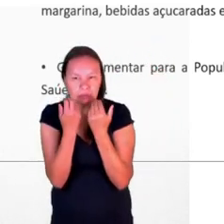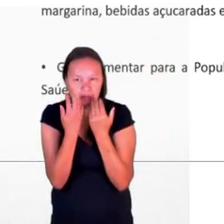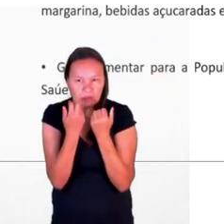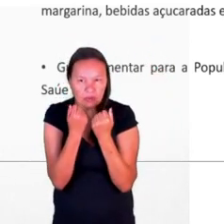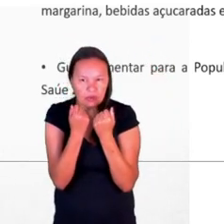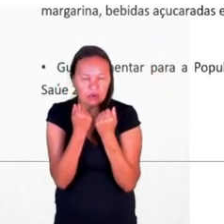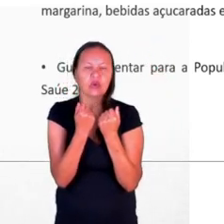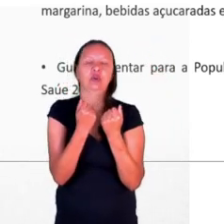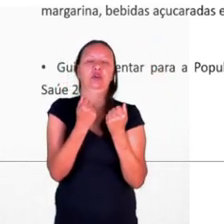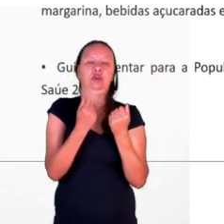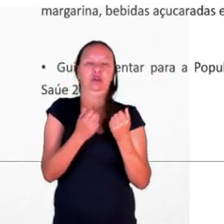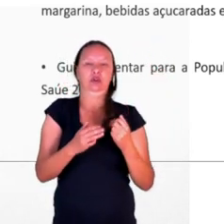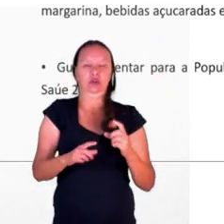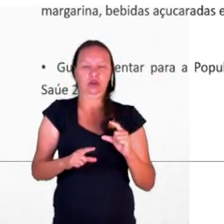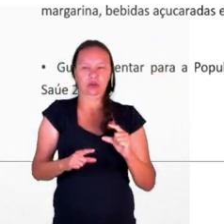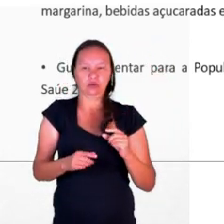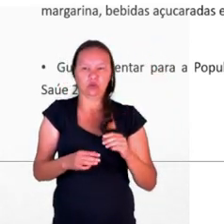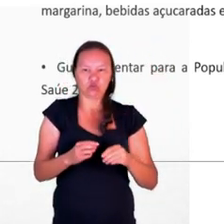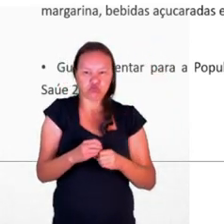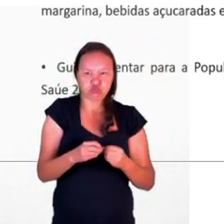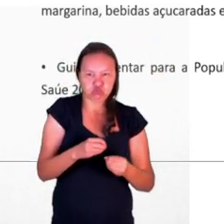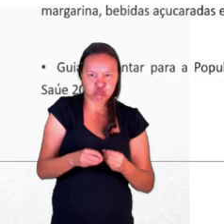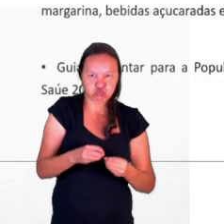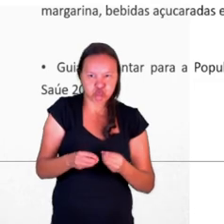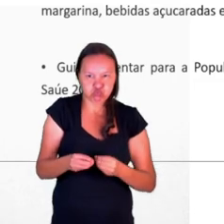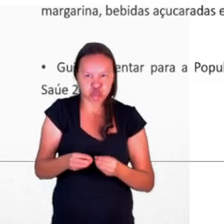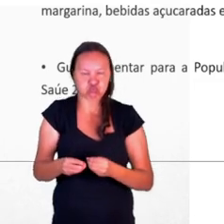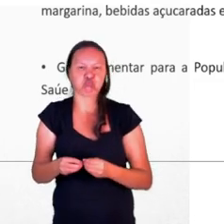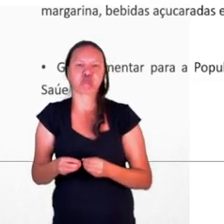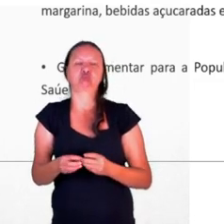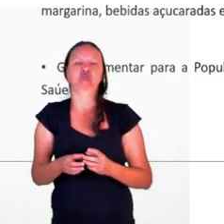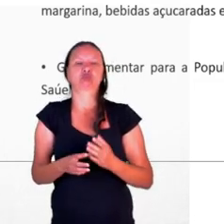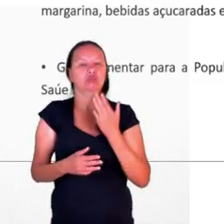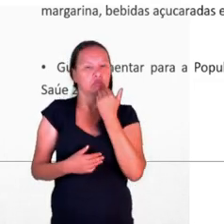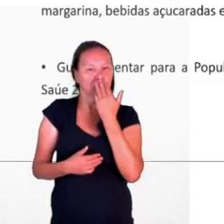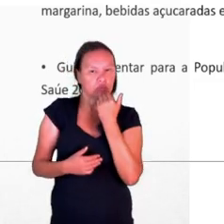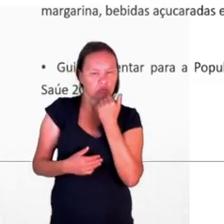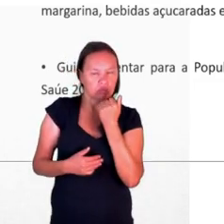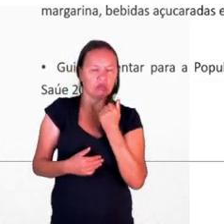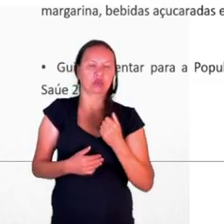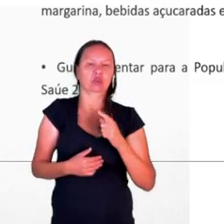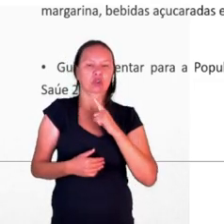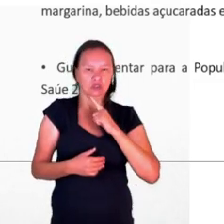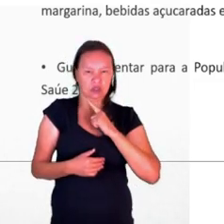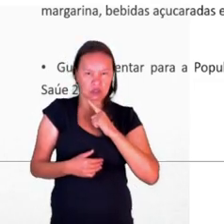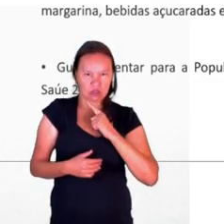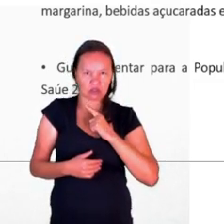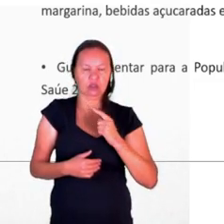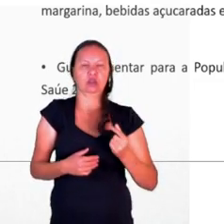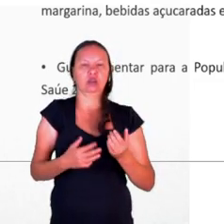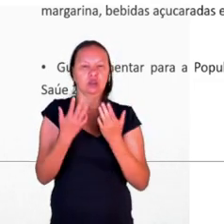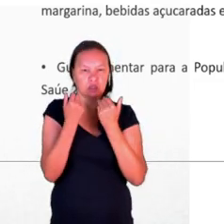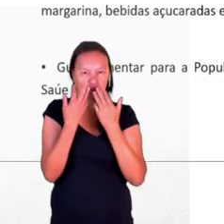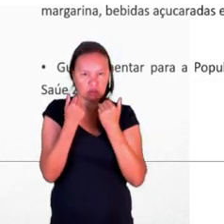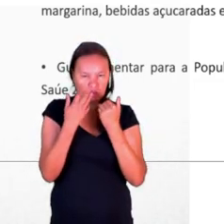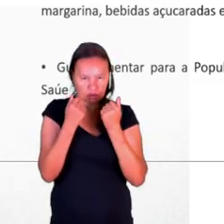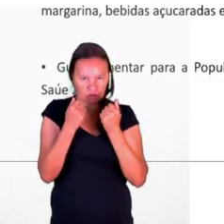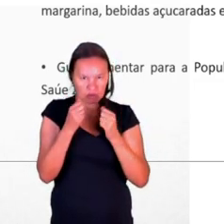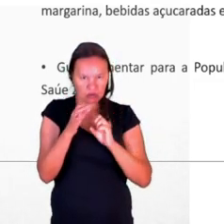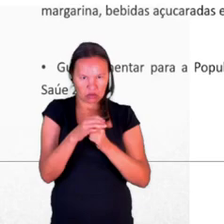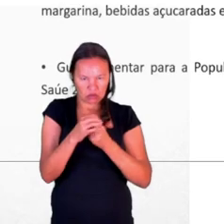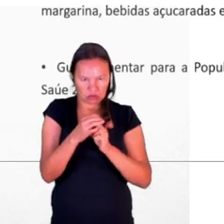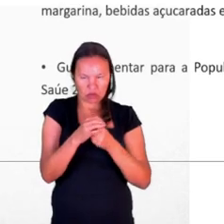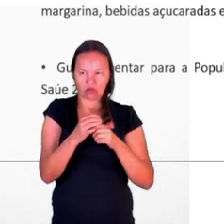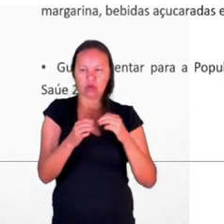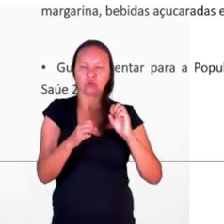em Natura ou minimamente processados né Eh e nós temos os alimentos processados e os